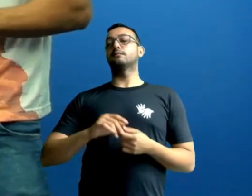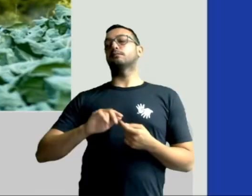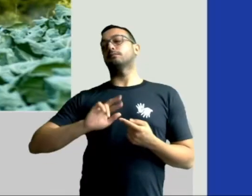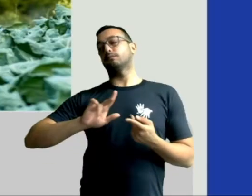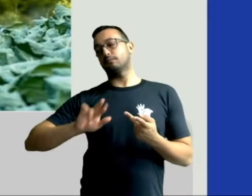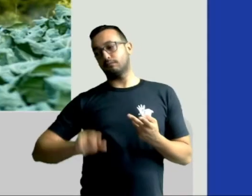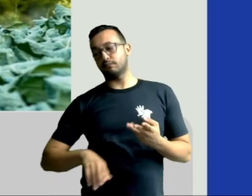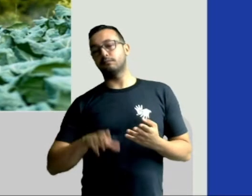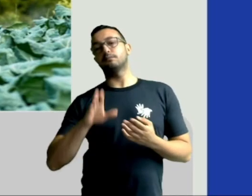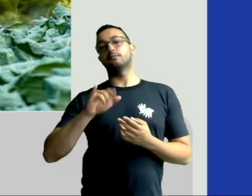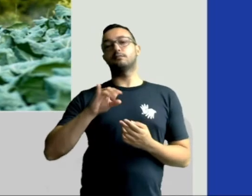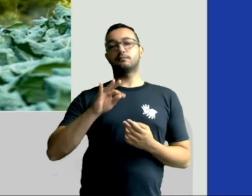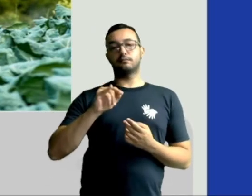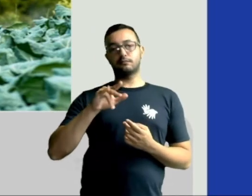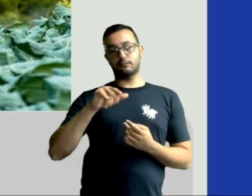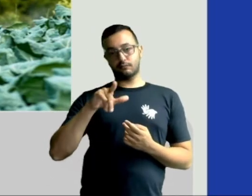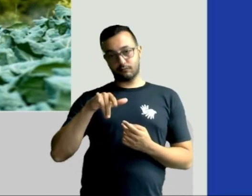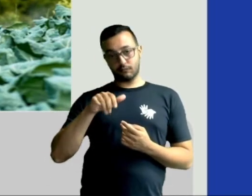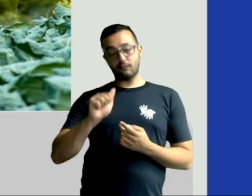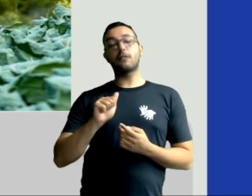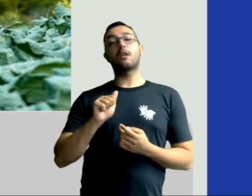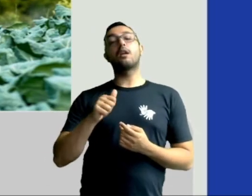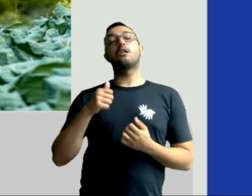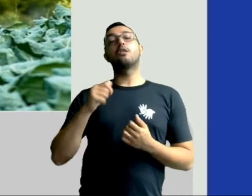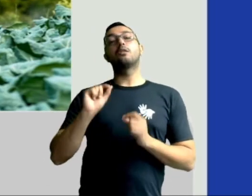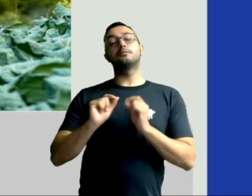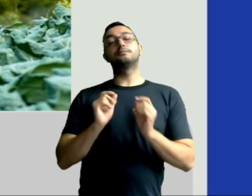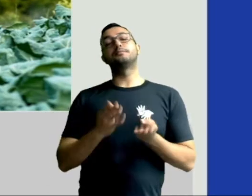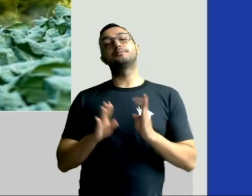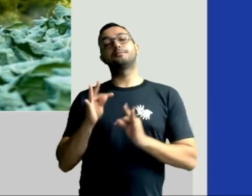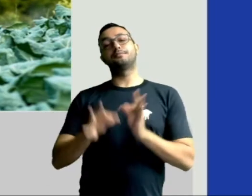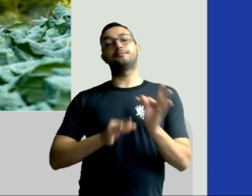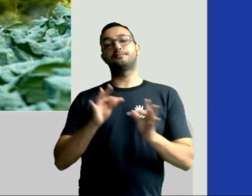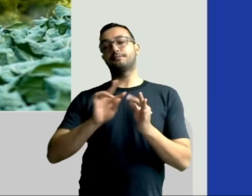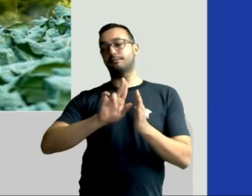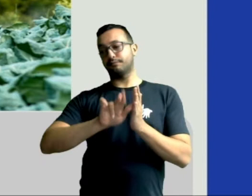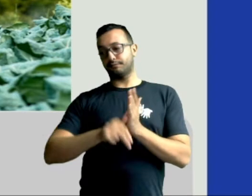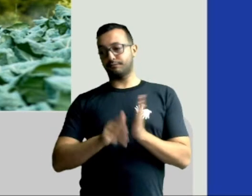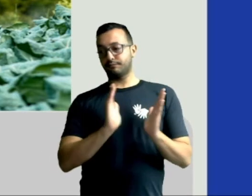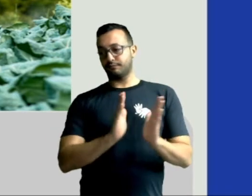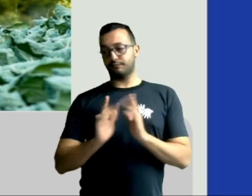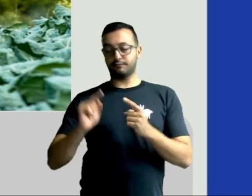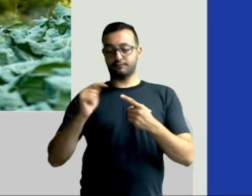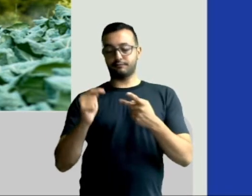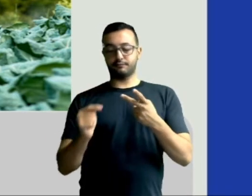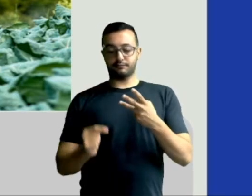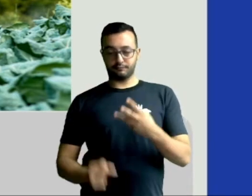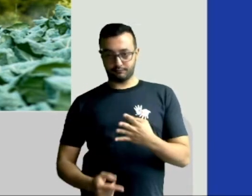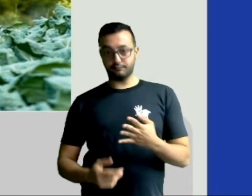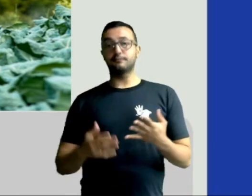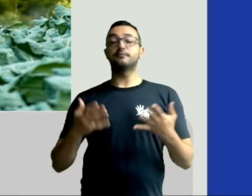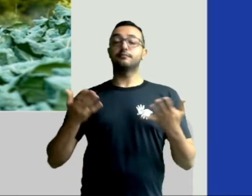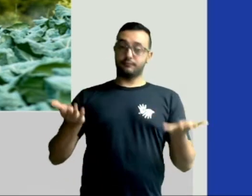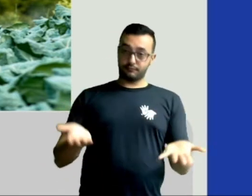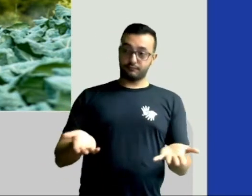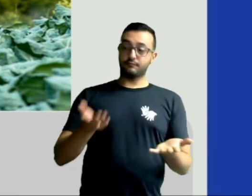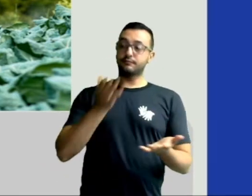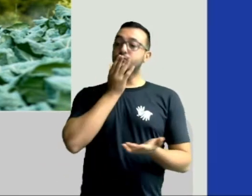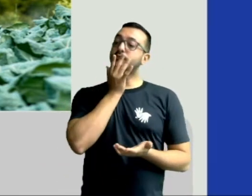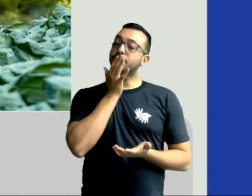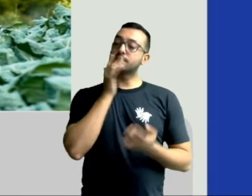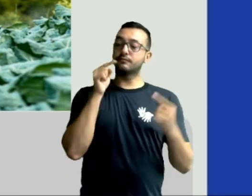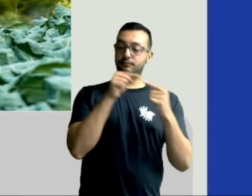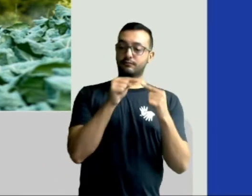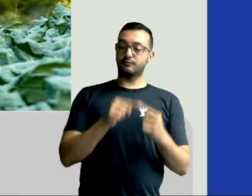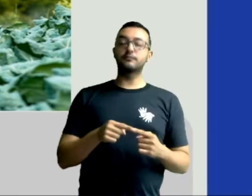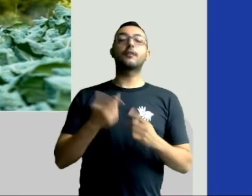da biotecnologia. A biotecnologia ela possui várias classificações, tá certo? E que essas classificações a gente determina como cores. A